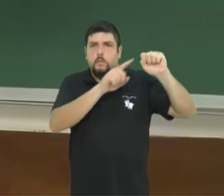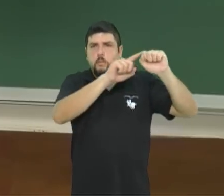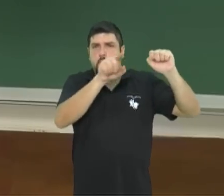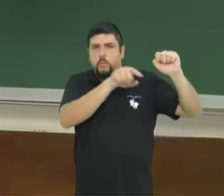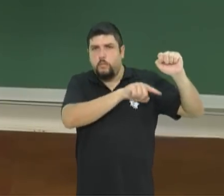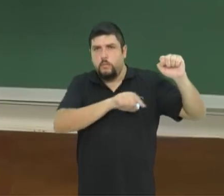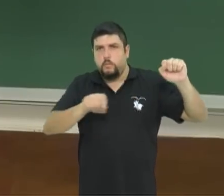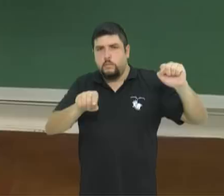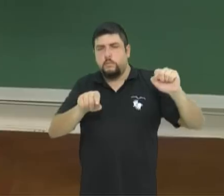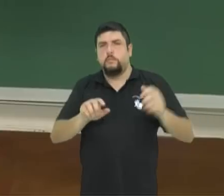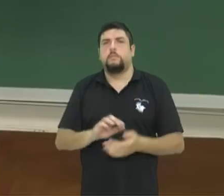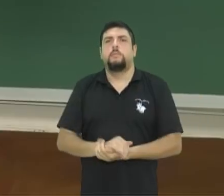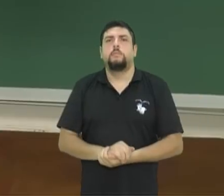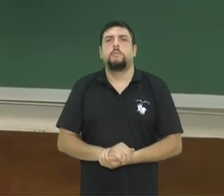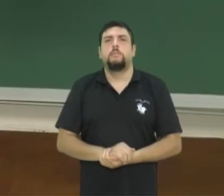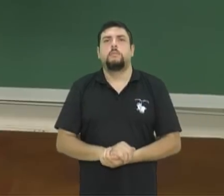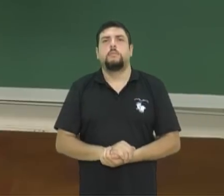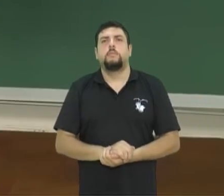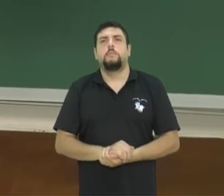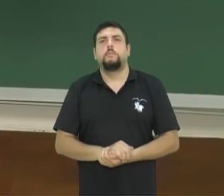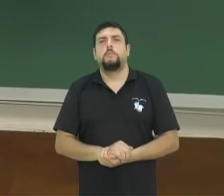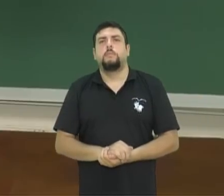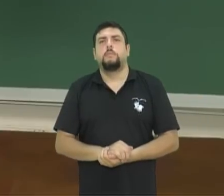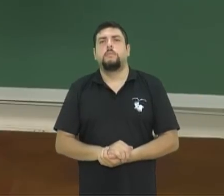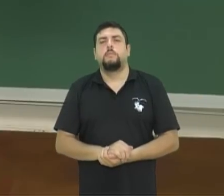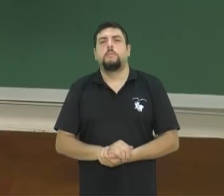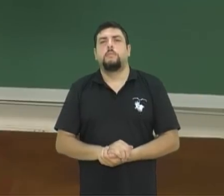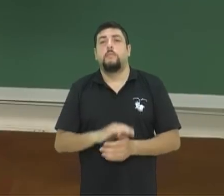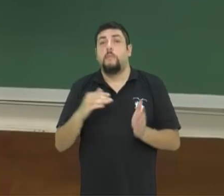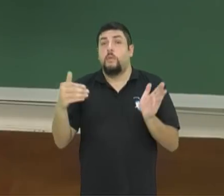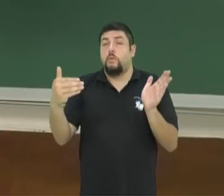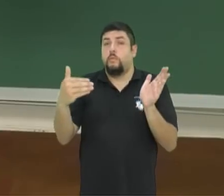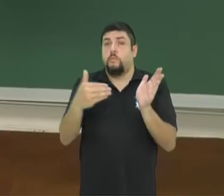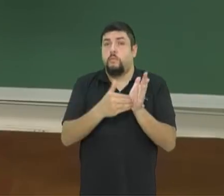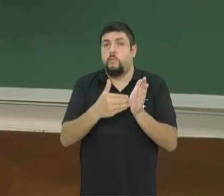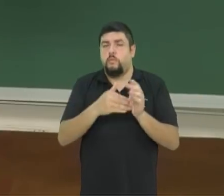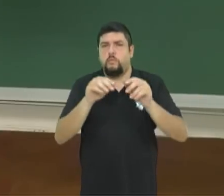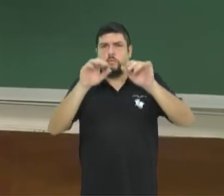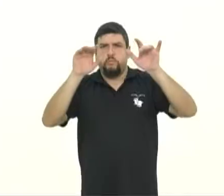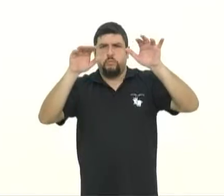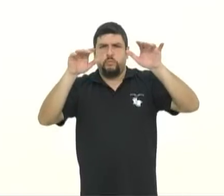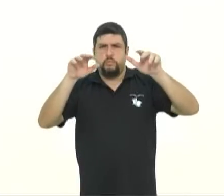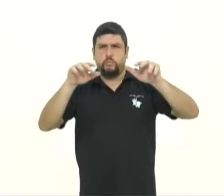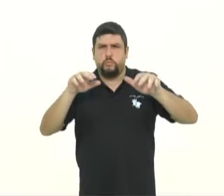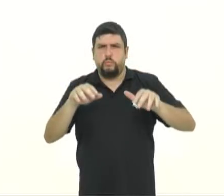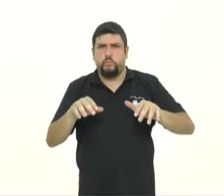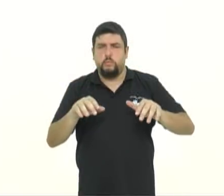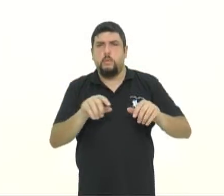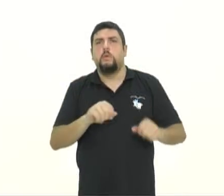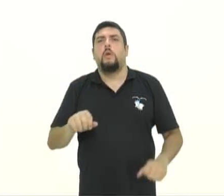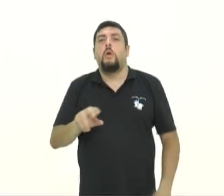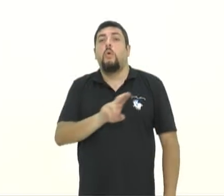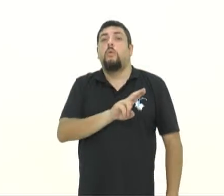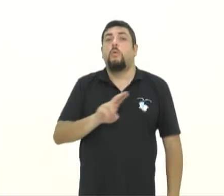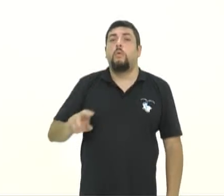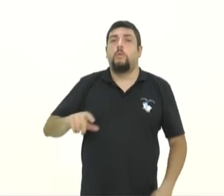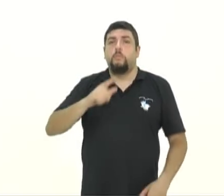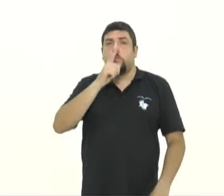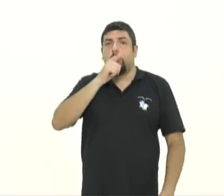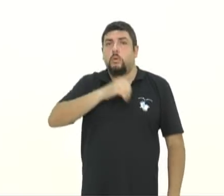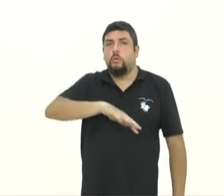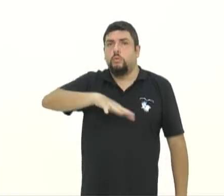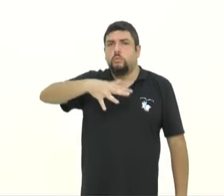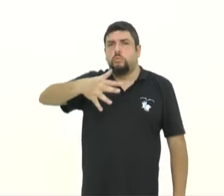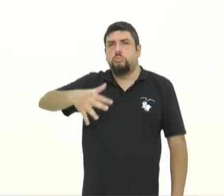curiosidade. Ok? No final aqui, observem também que ele tem aqui, ó, o nome do Oceano Atlântico também homenageia